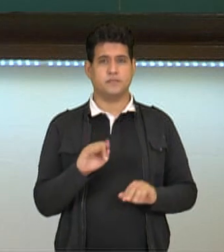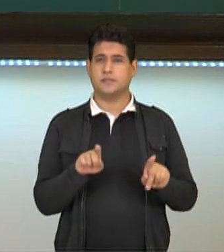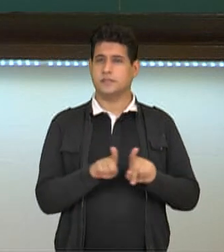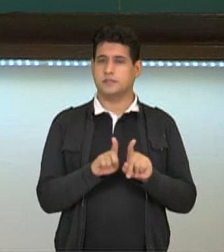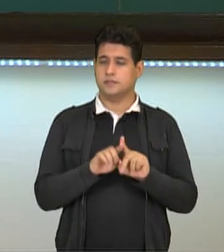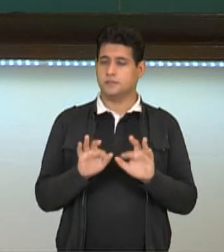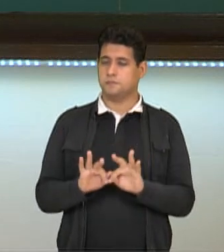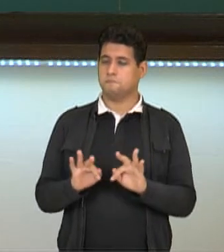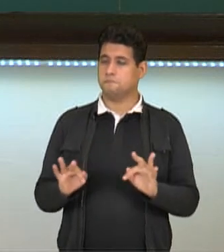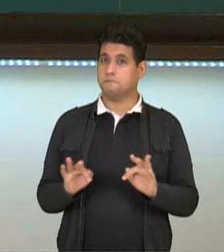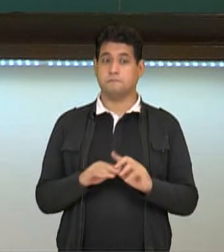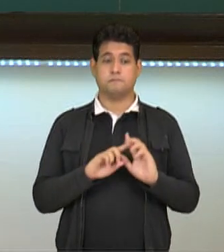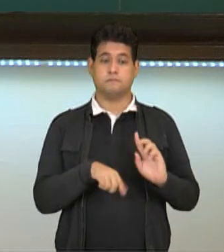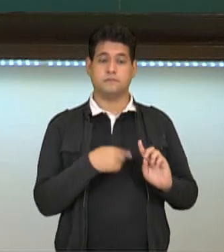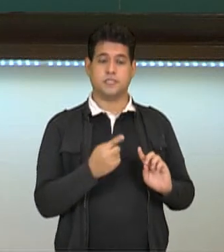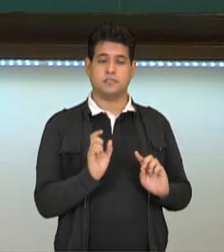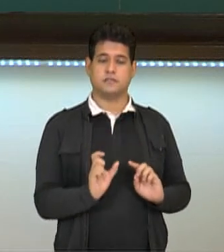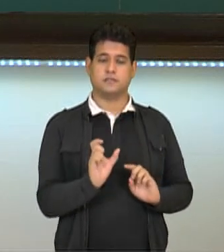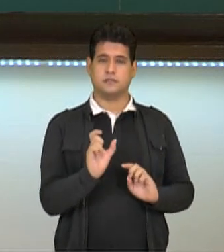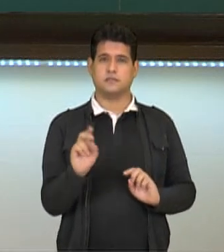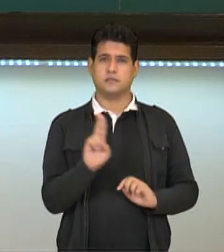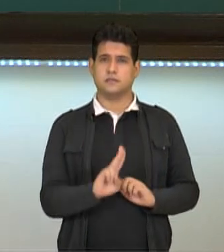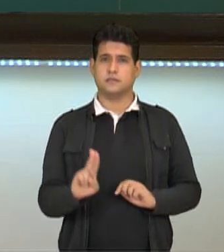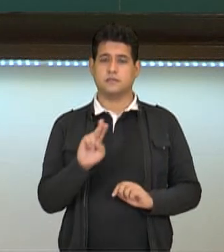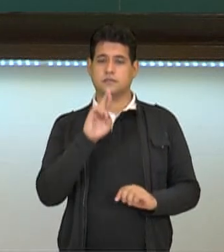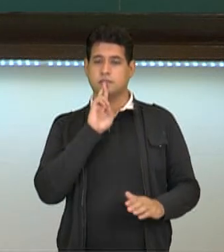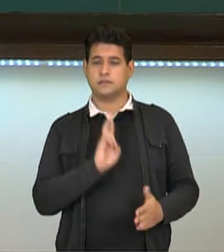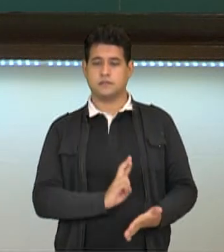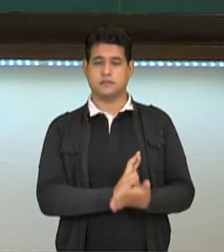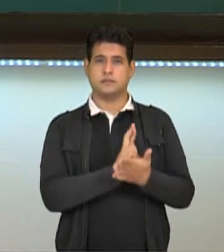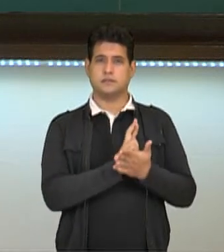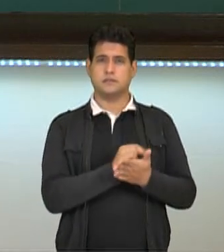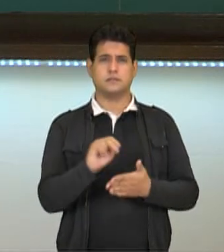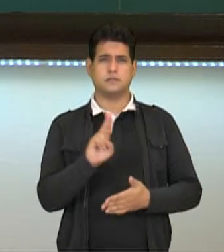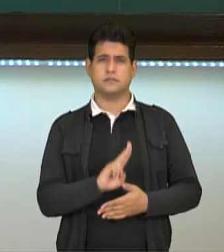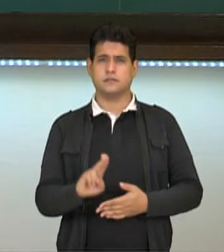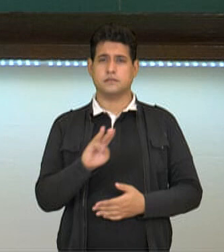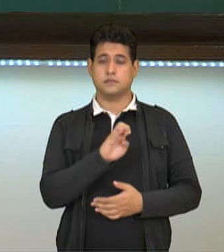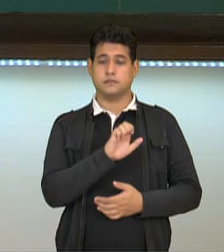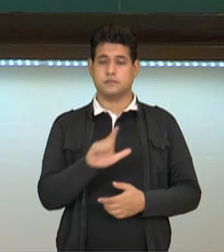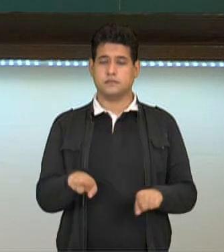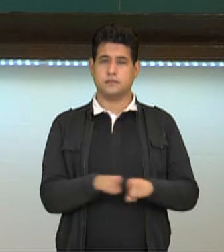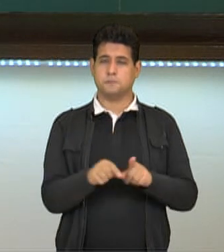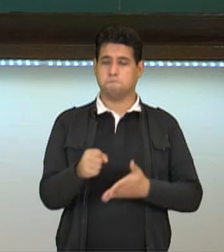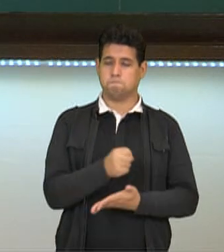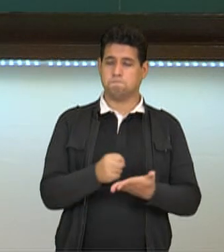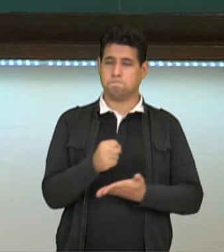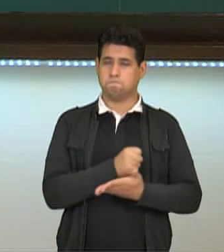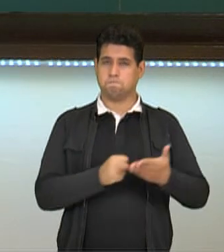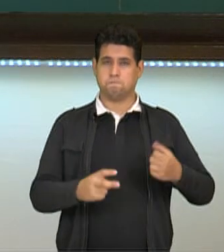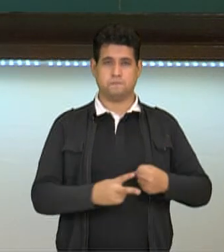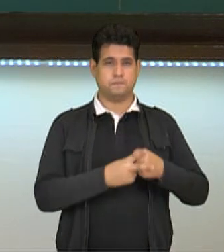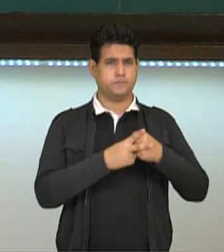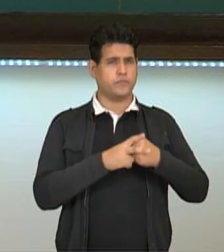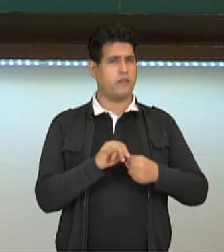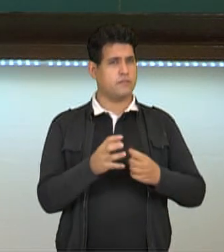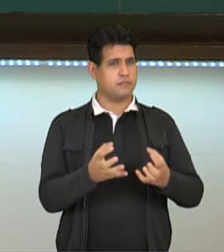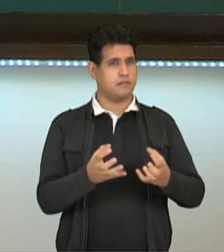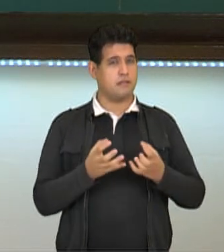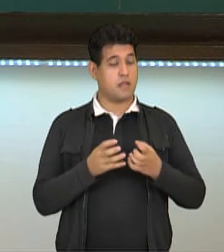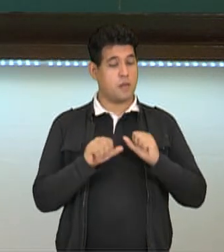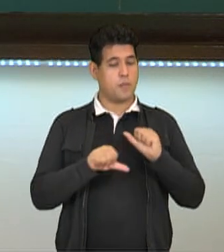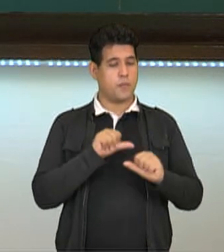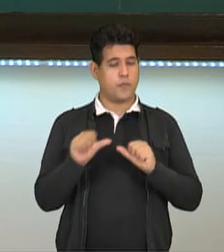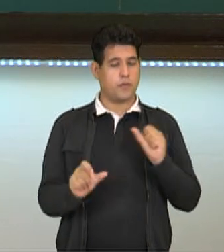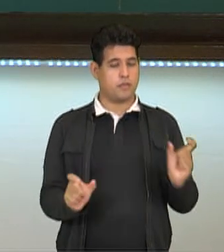presente simples, e a outra frase expressando o resultado usando o will e a forma básica do verbo. Se você quiser